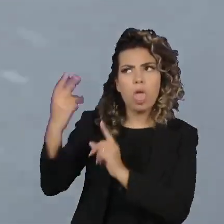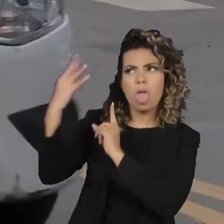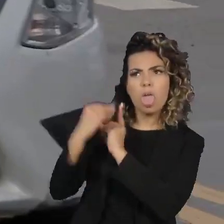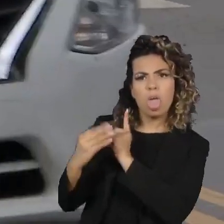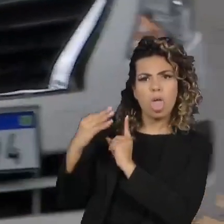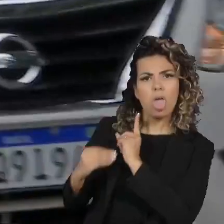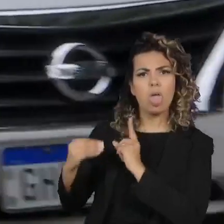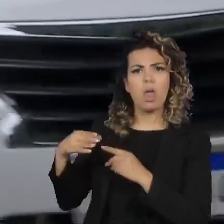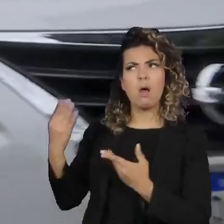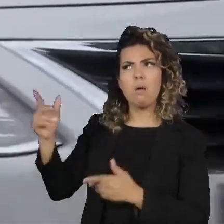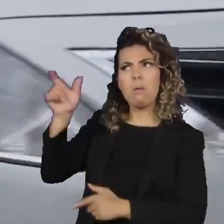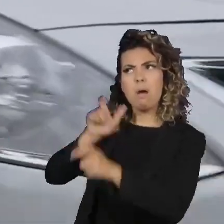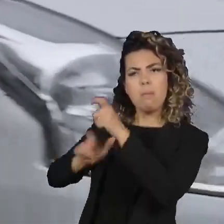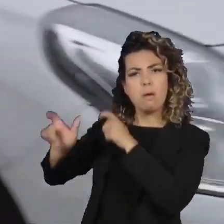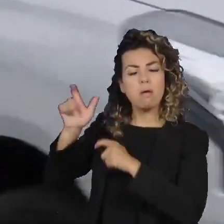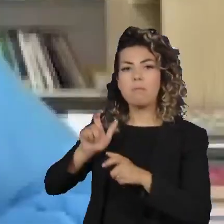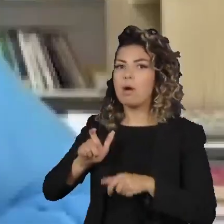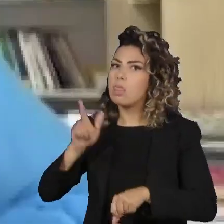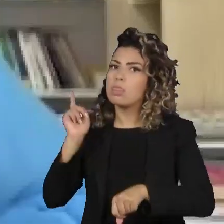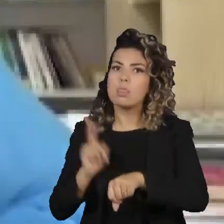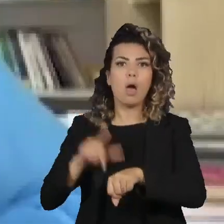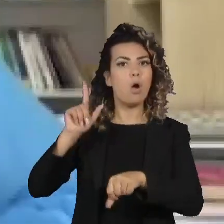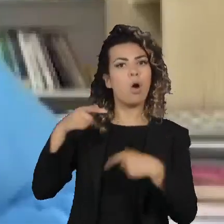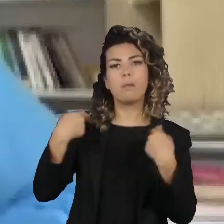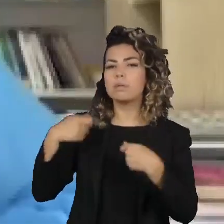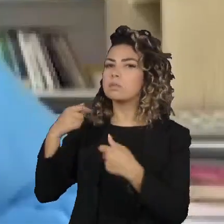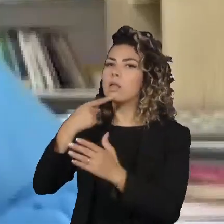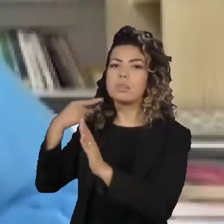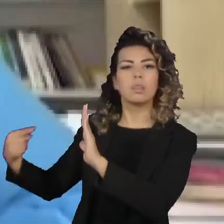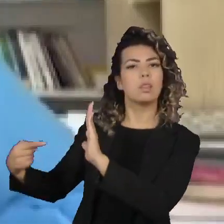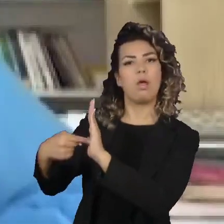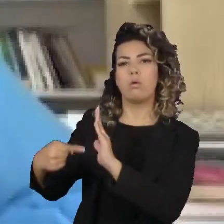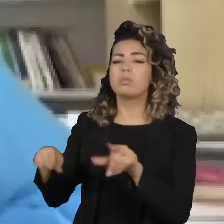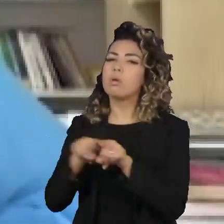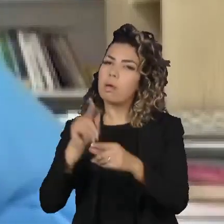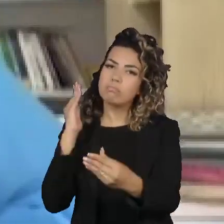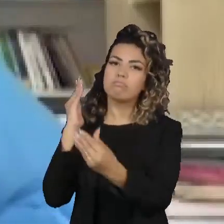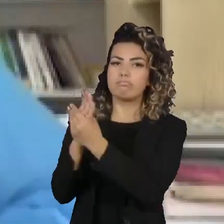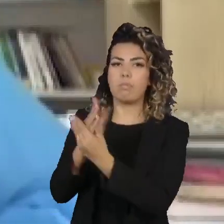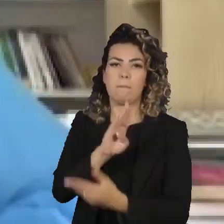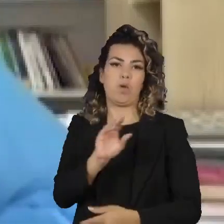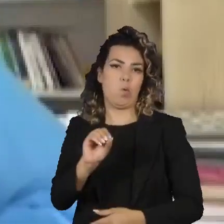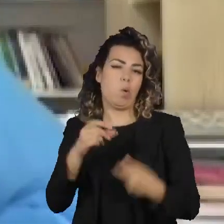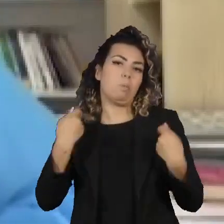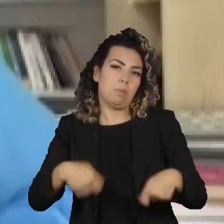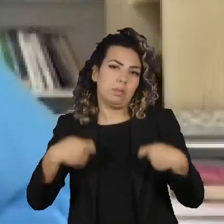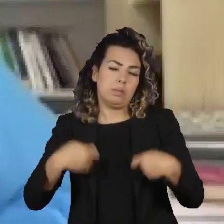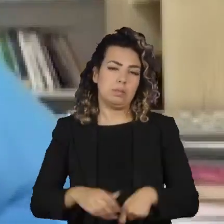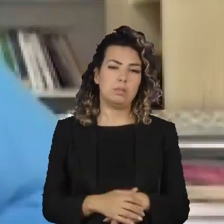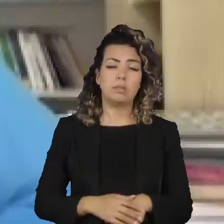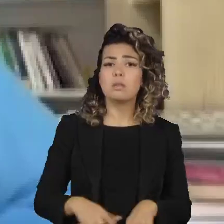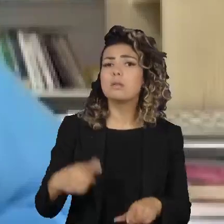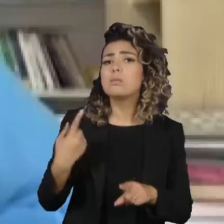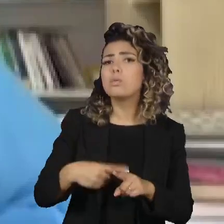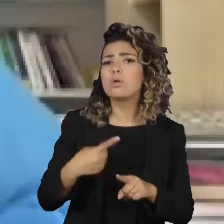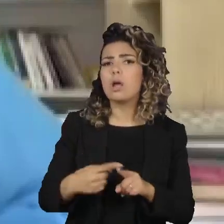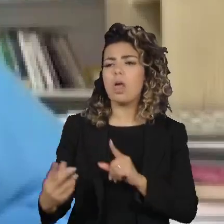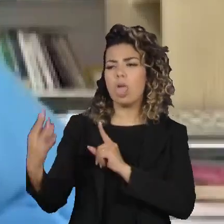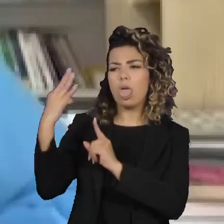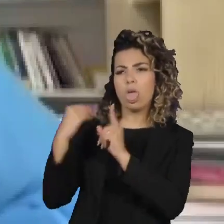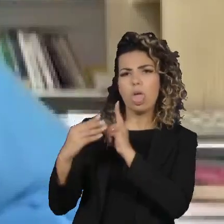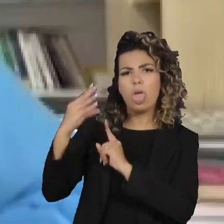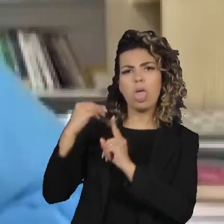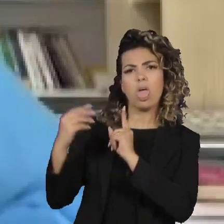e registrar um boletim de ocorrência. A responsabilidade pela importunação e pelo assédio, na verdade, é